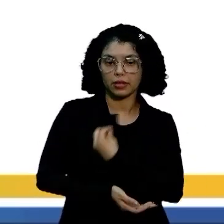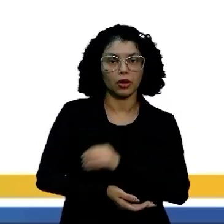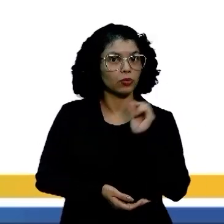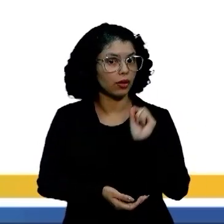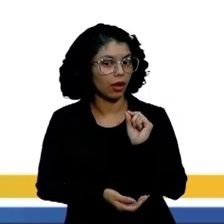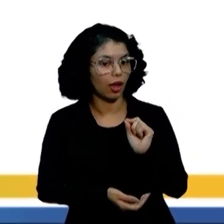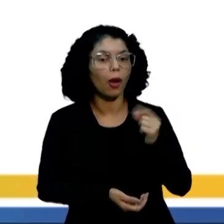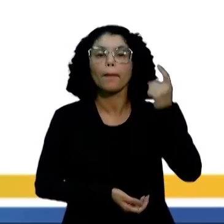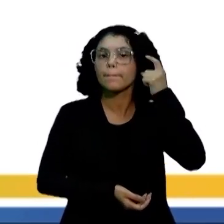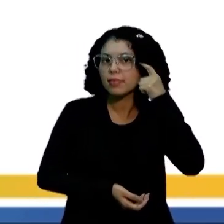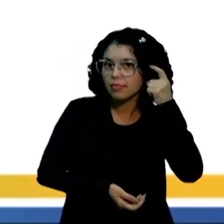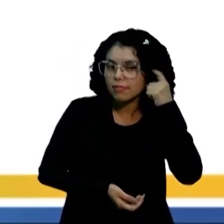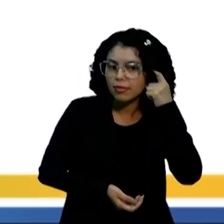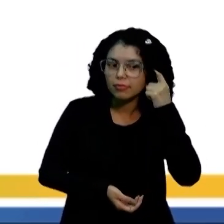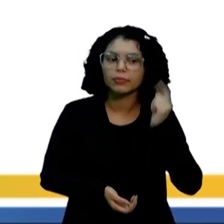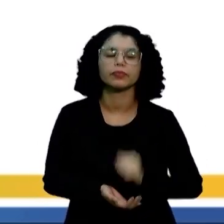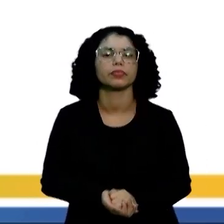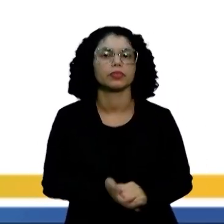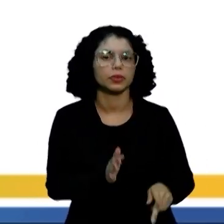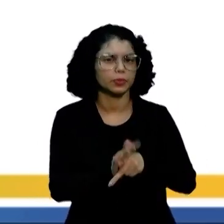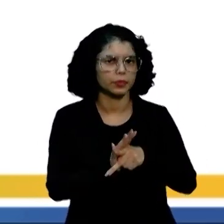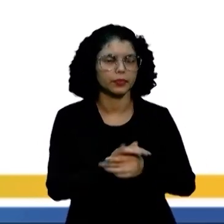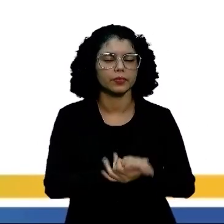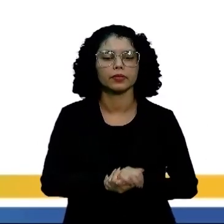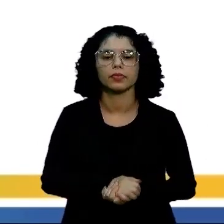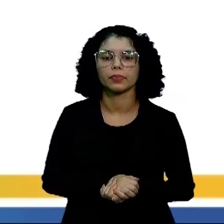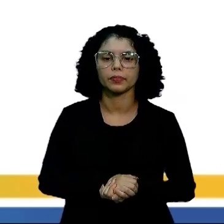o raciocínio e o pensamento lógico.